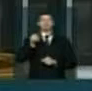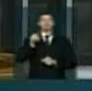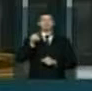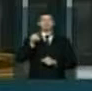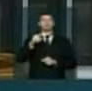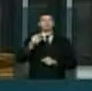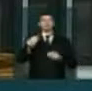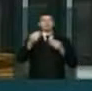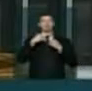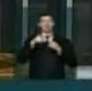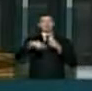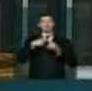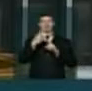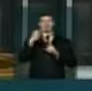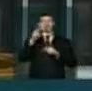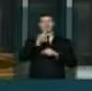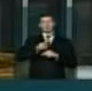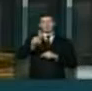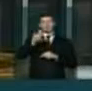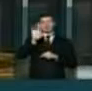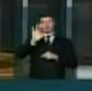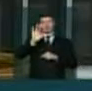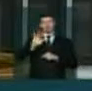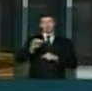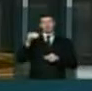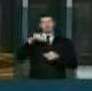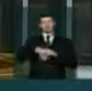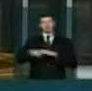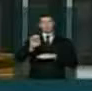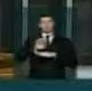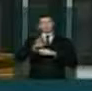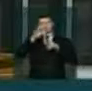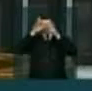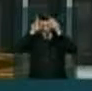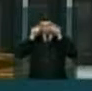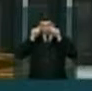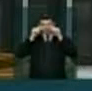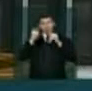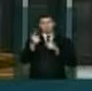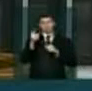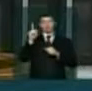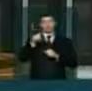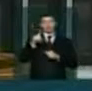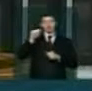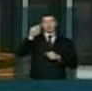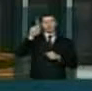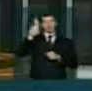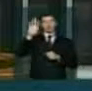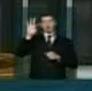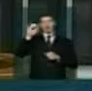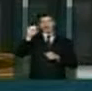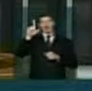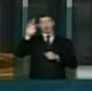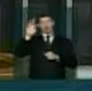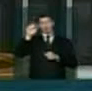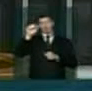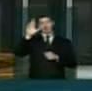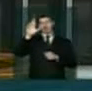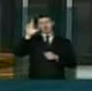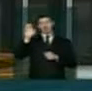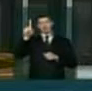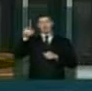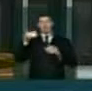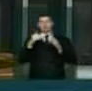nos agraciar com mais 2 universidades federais no Estado. A Universidade do Alto Acre, que seria uma universidade